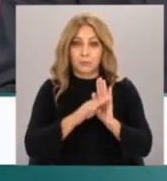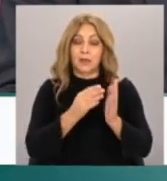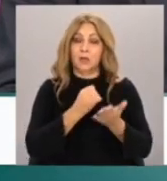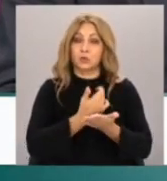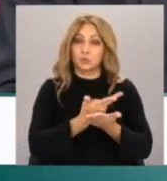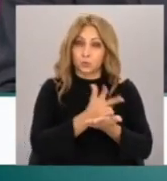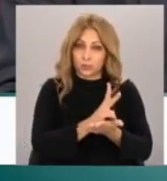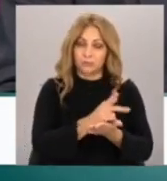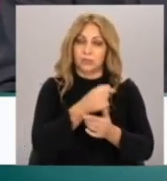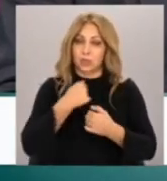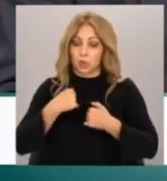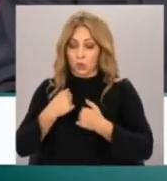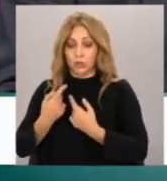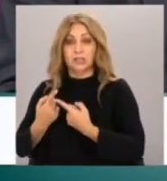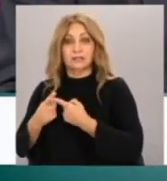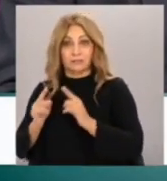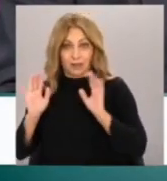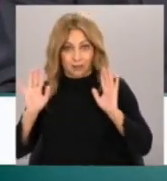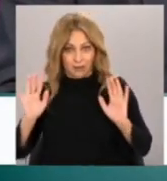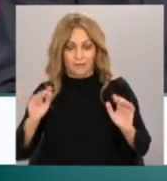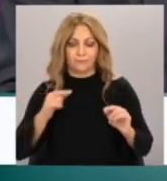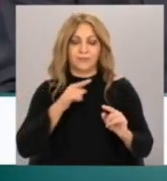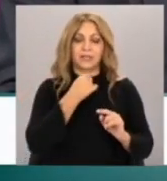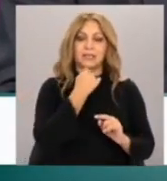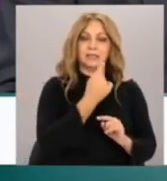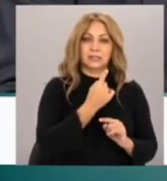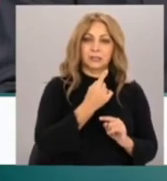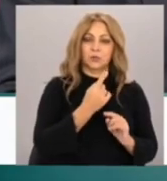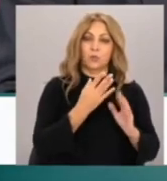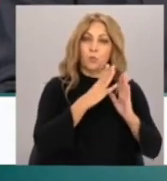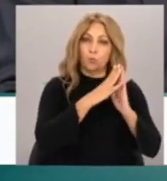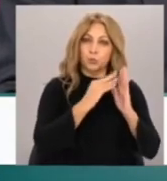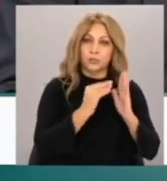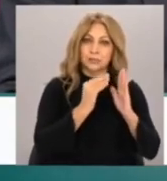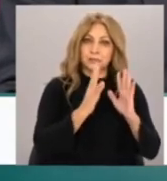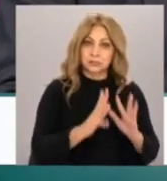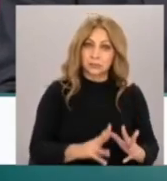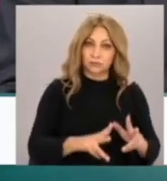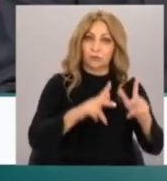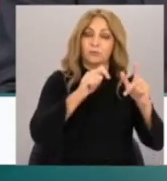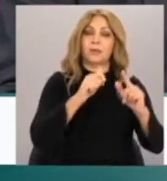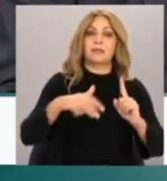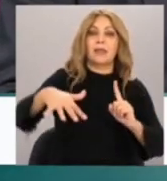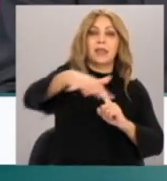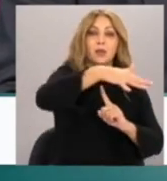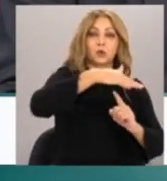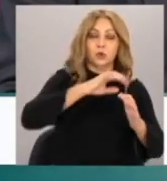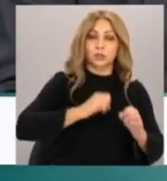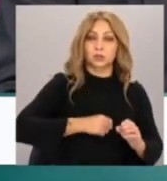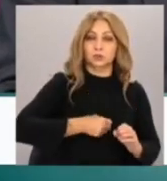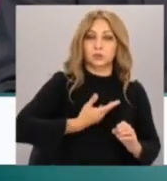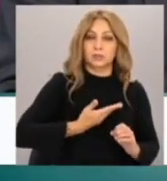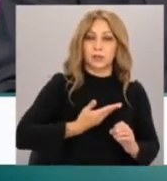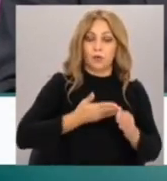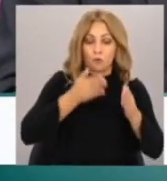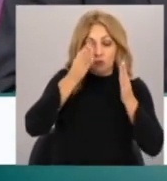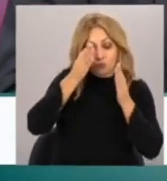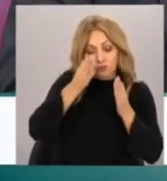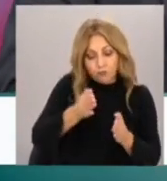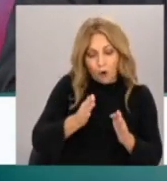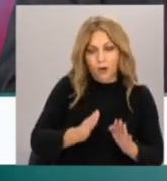completamente diz que o modelo de desenvolvimento Ecológico e solidário que não se foco no crescimento econômico